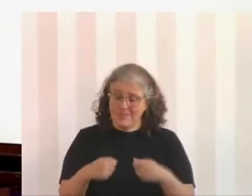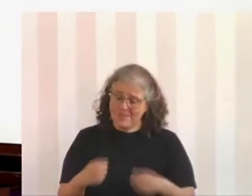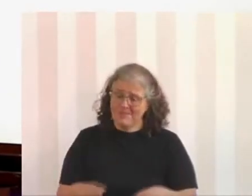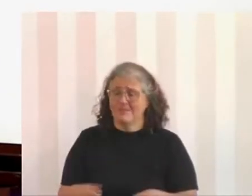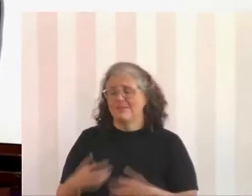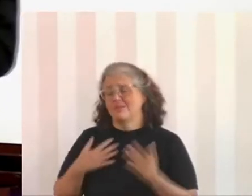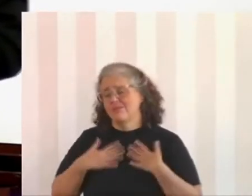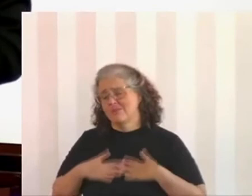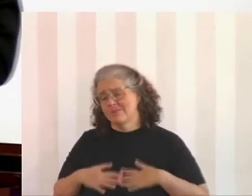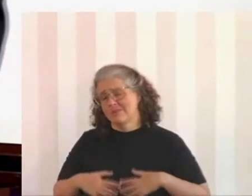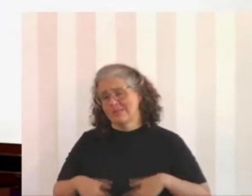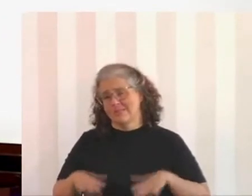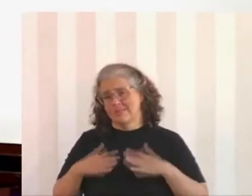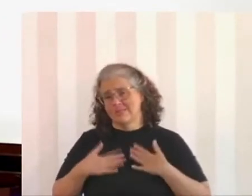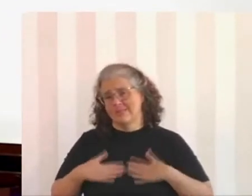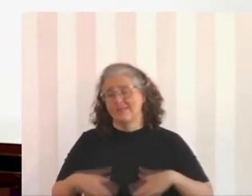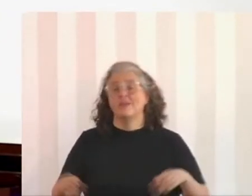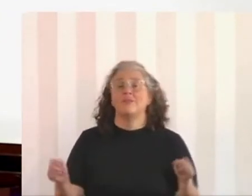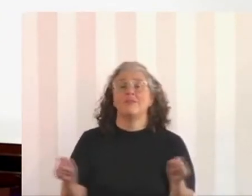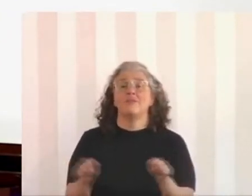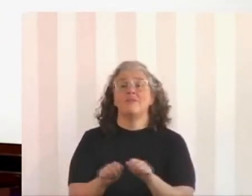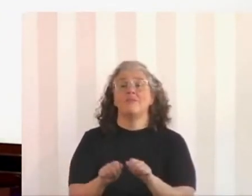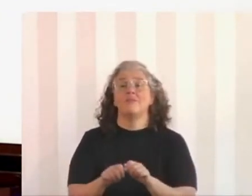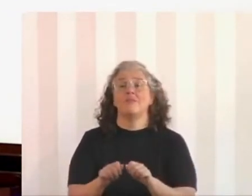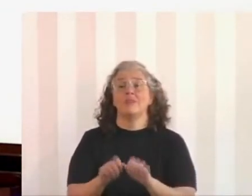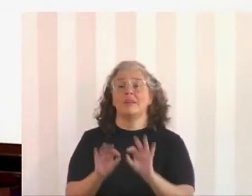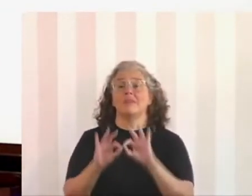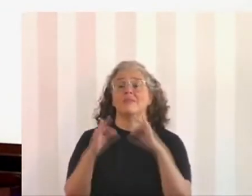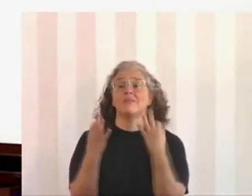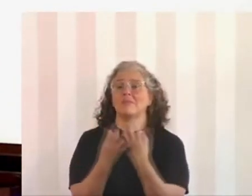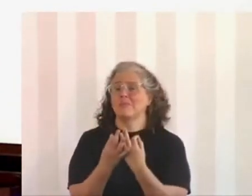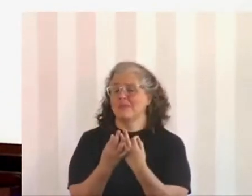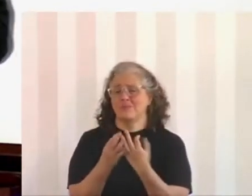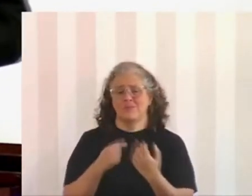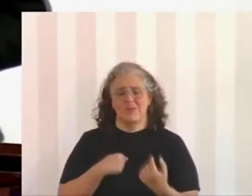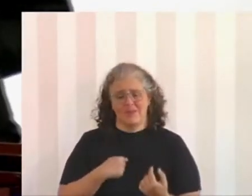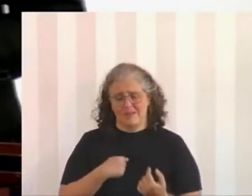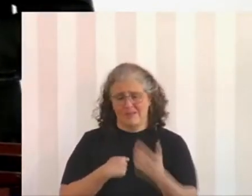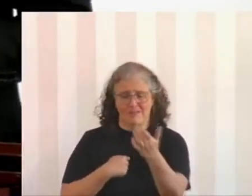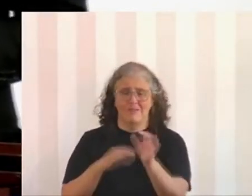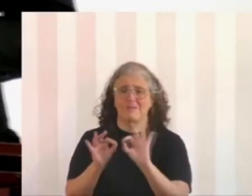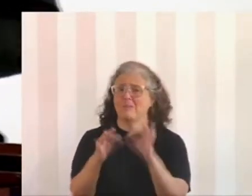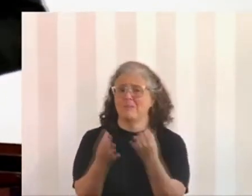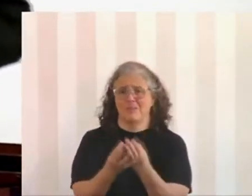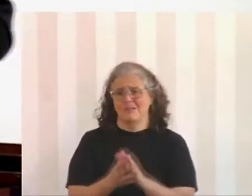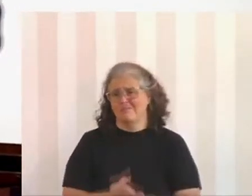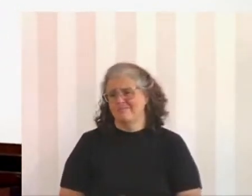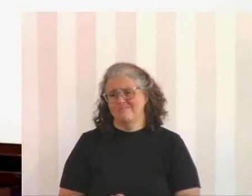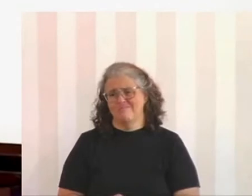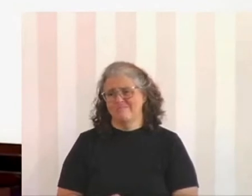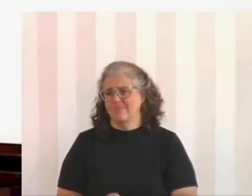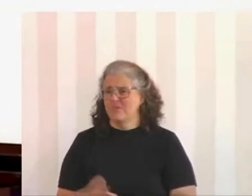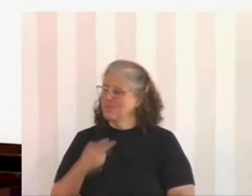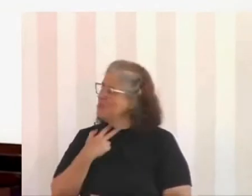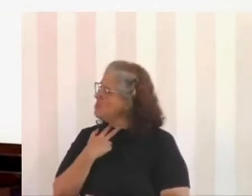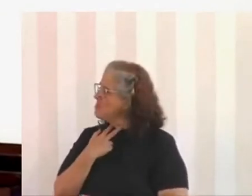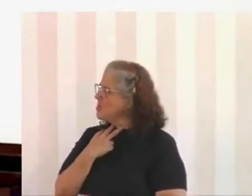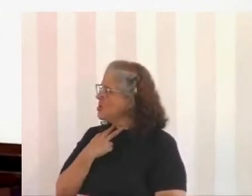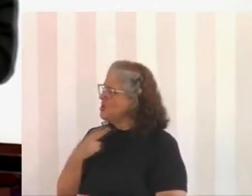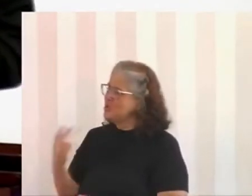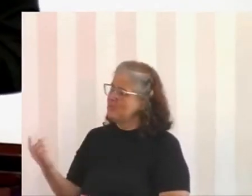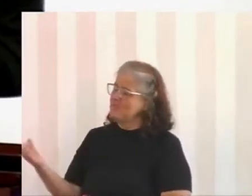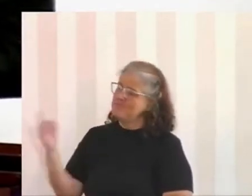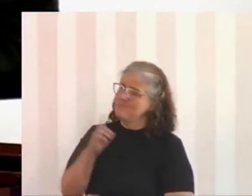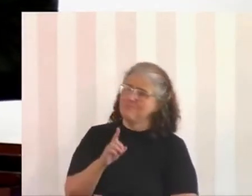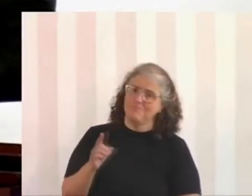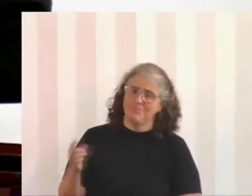família, eu preciso ali só ser entre eu e eles. Então não dá para chamar durante a semana, porque eu trabalho até tarde, e não